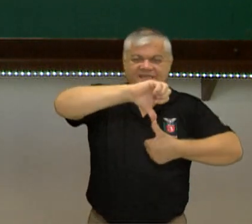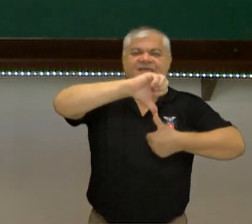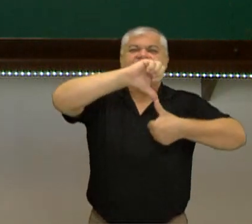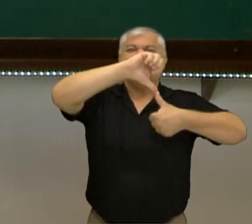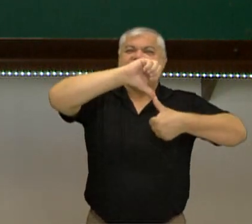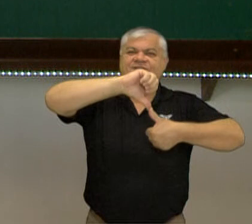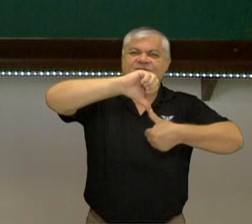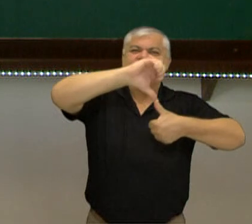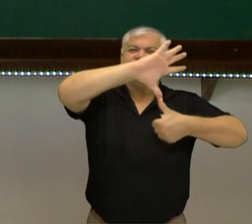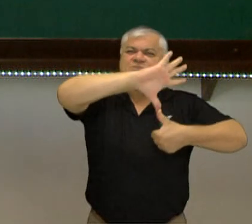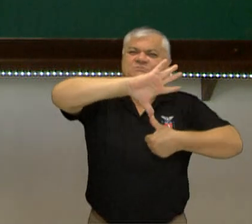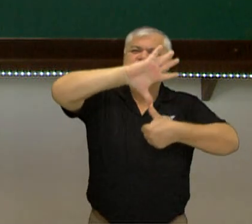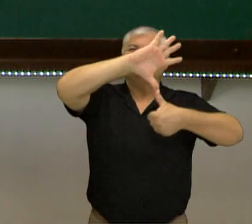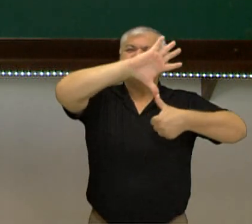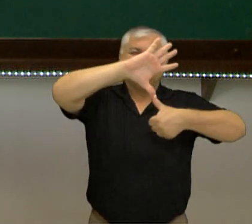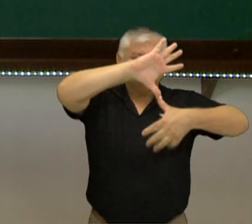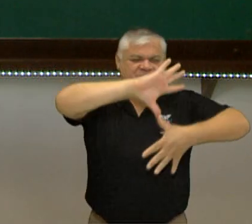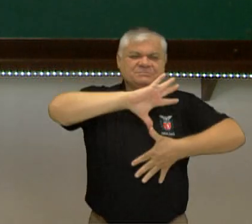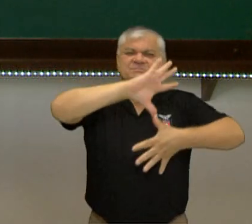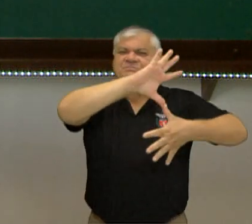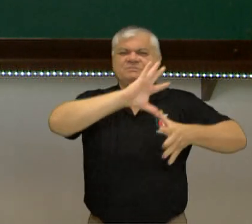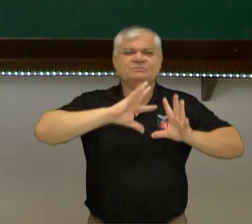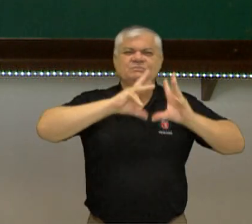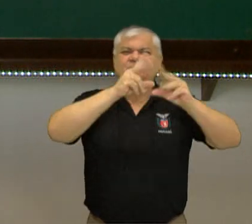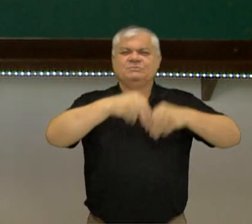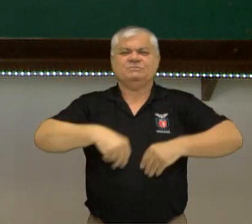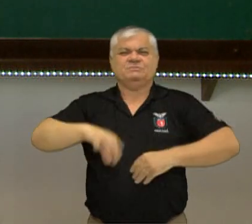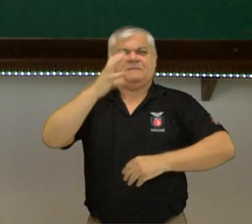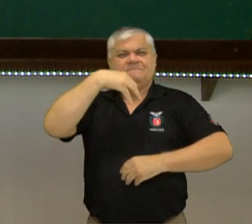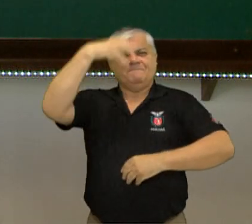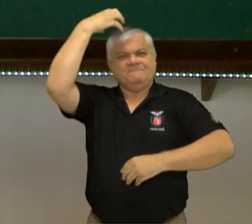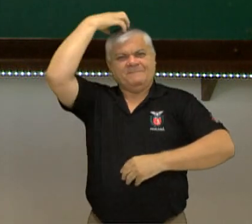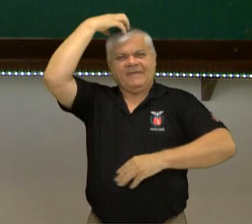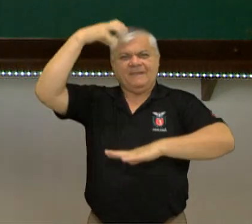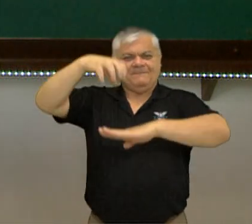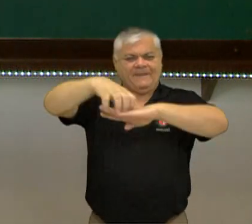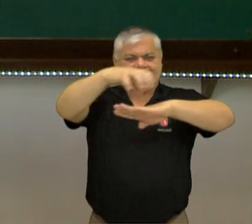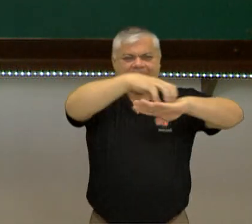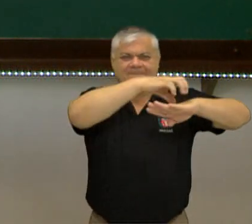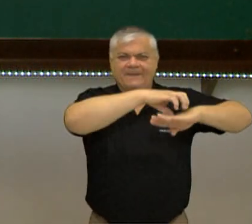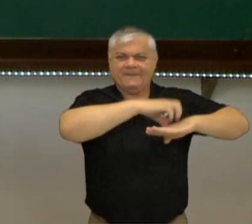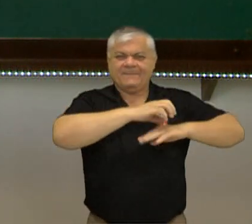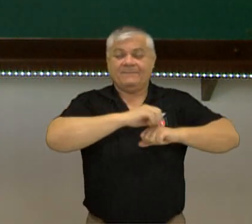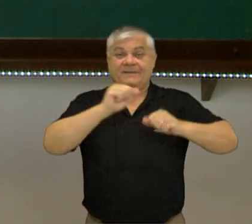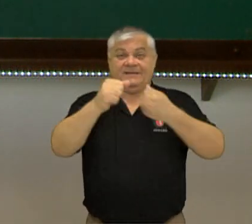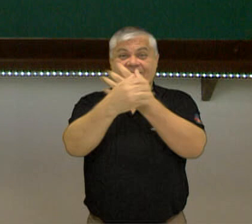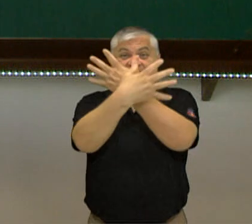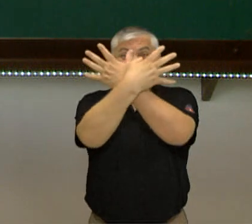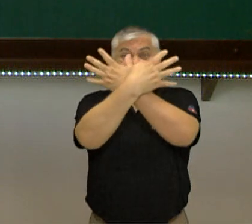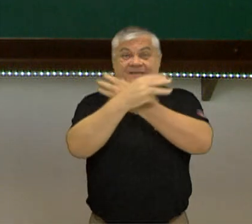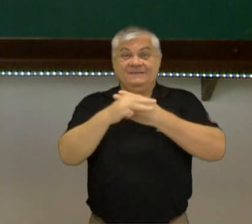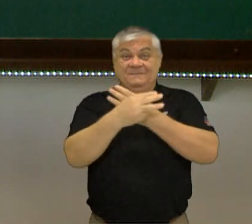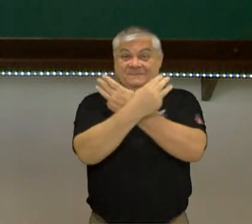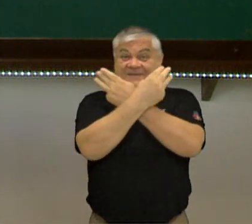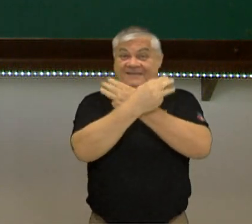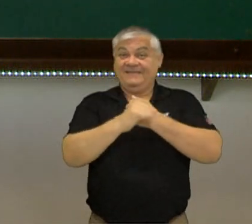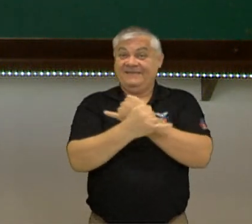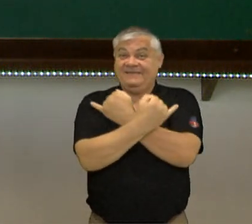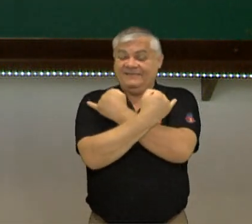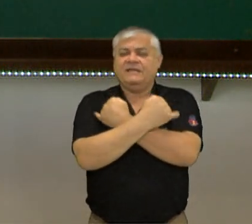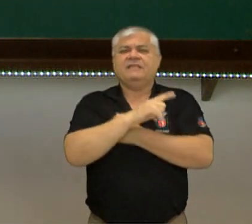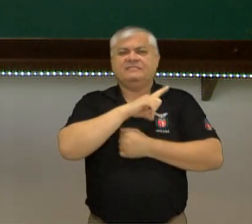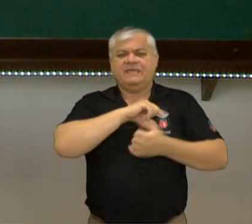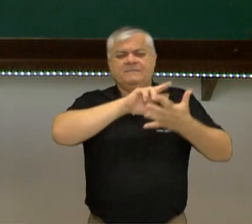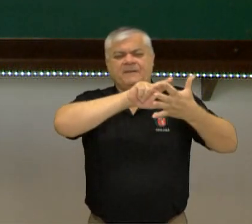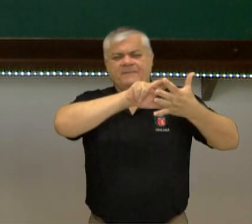do Sul, a gente tem a ocupação desses grandes impérios. Além dos astecas, maias e incas, nós vamos ter aí outras